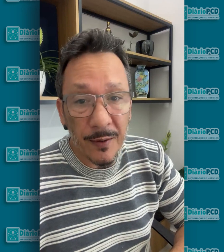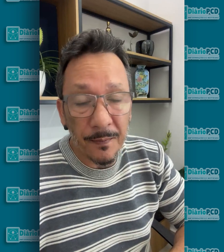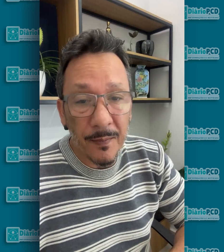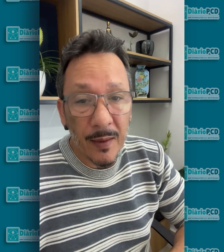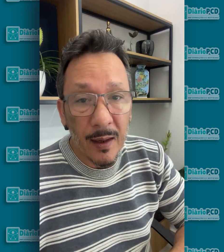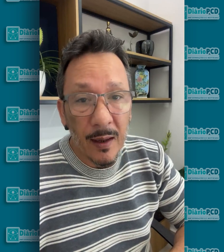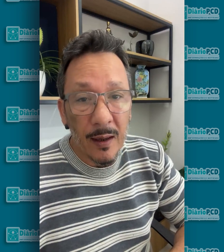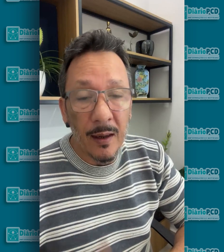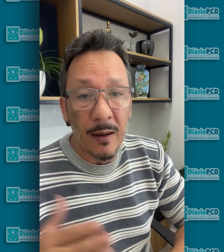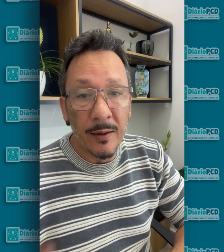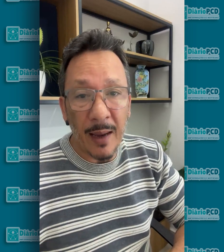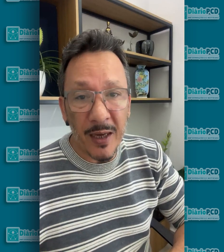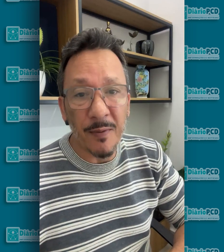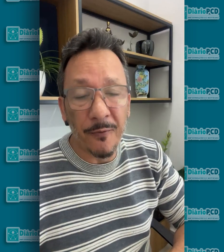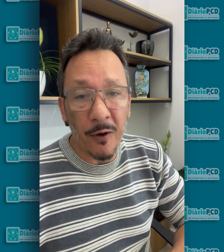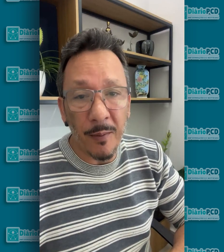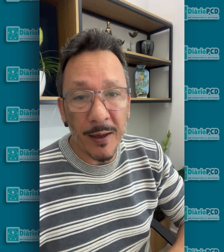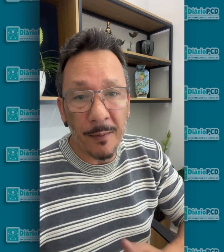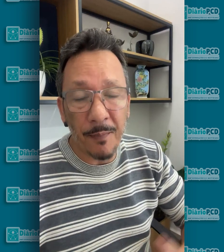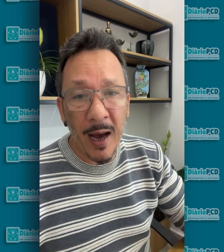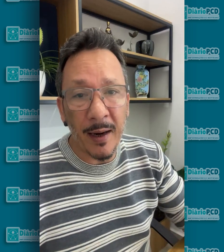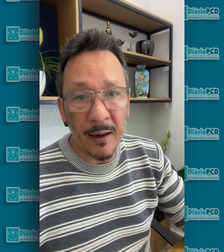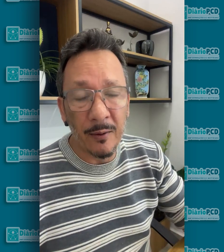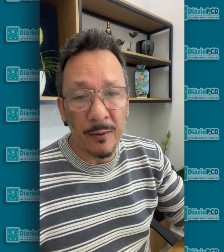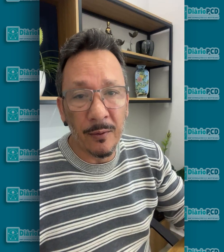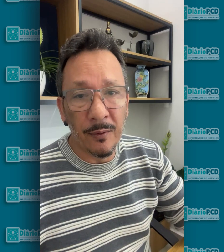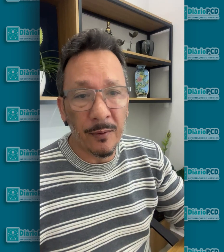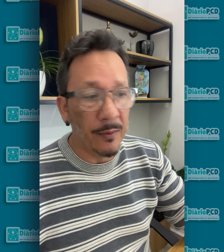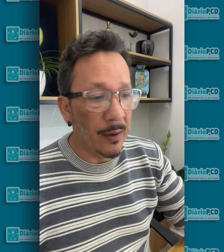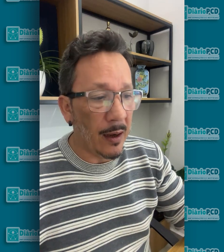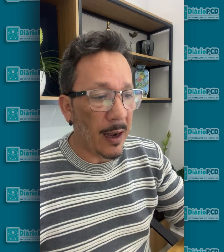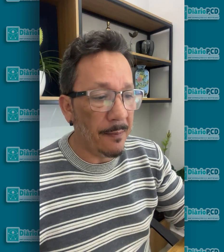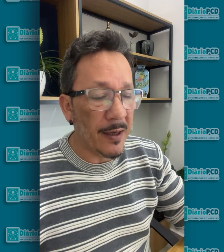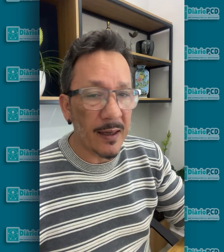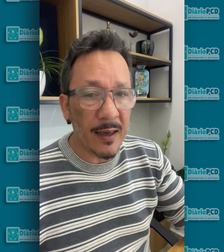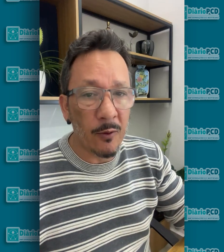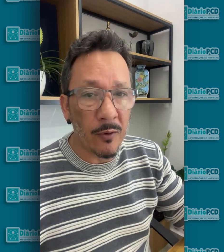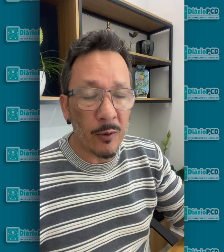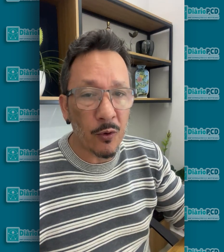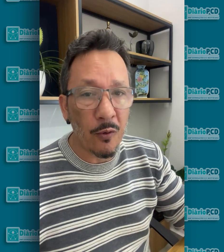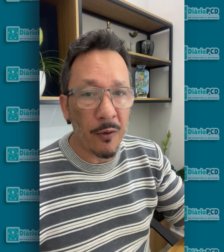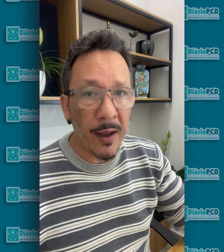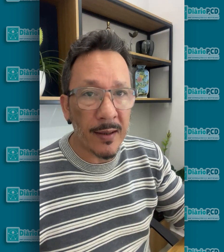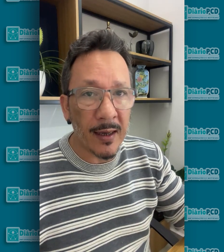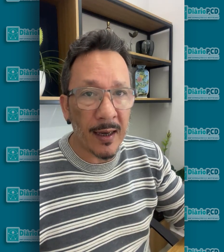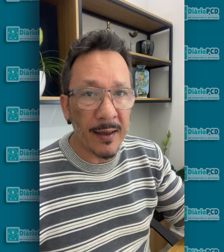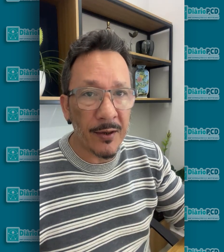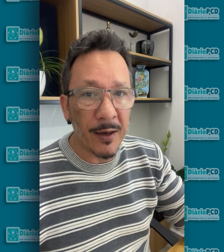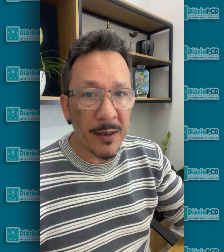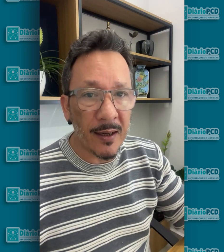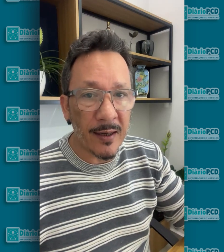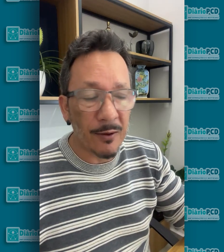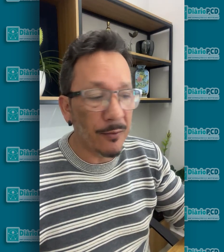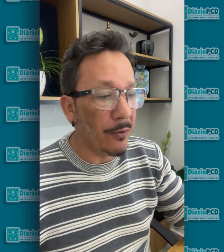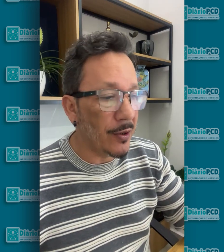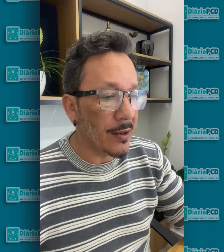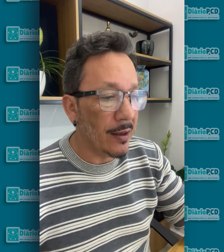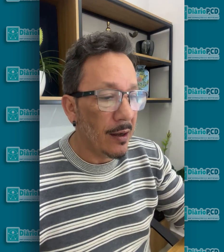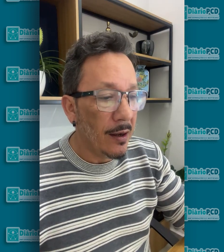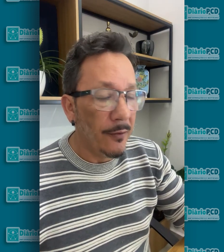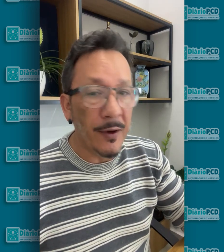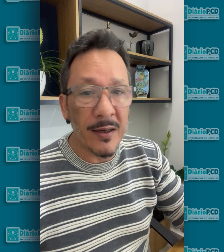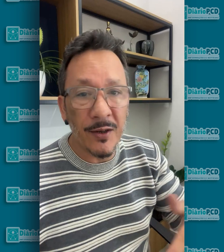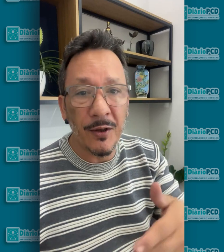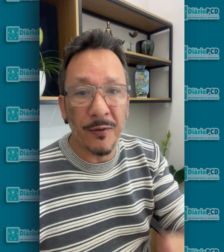Ou seja, da mesma forma que para os concorrentes, a cadeira de representação do